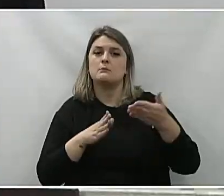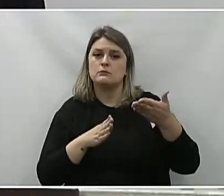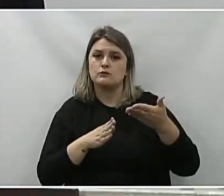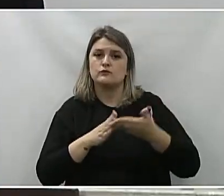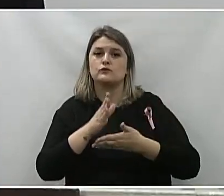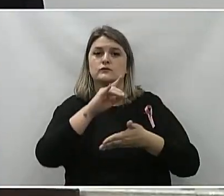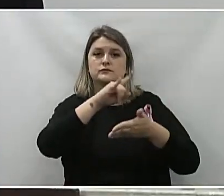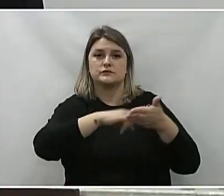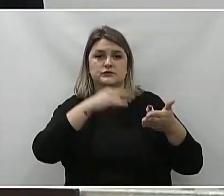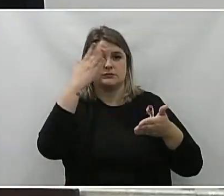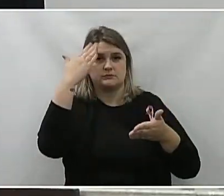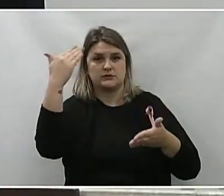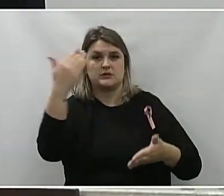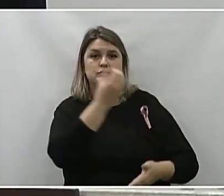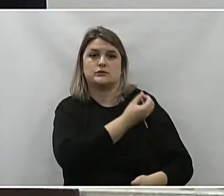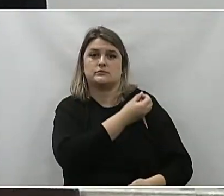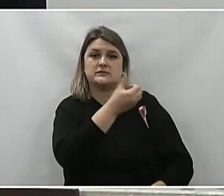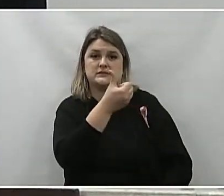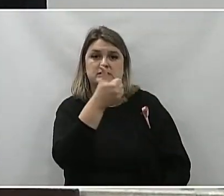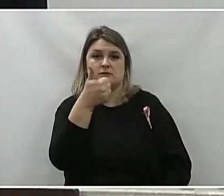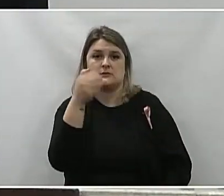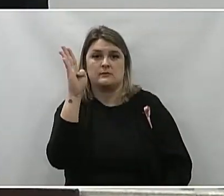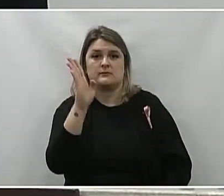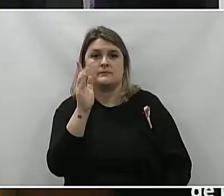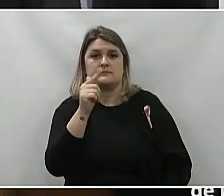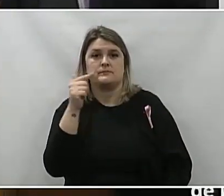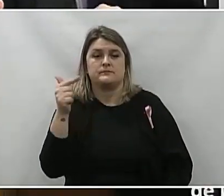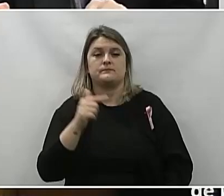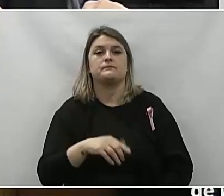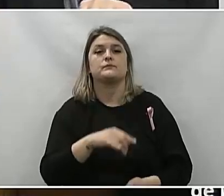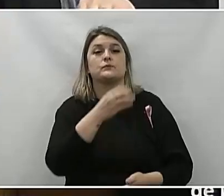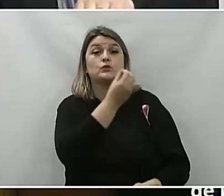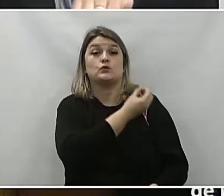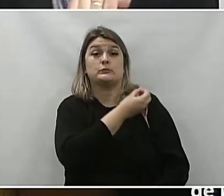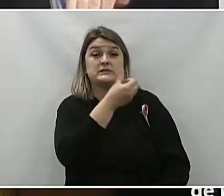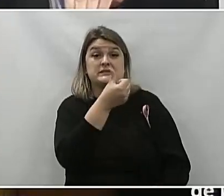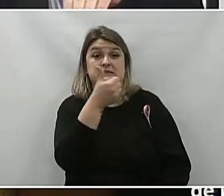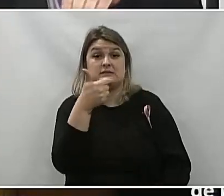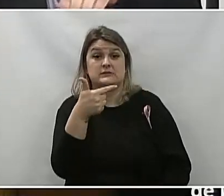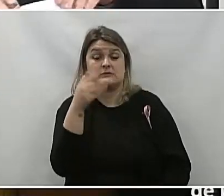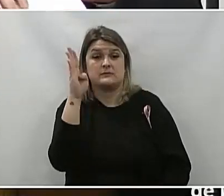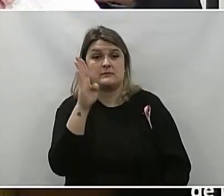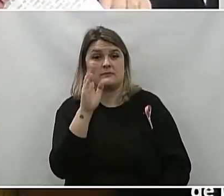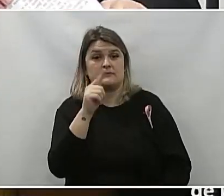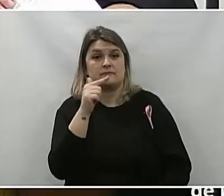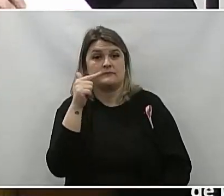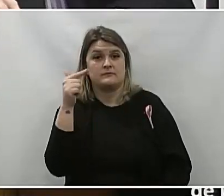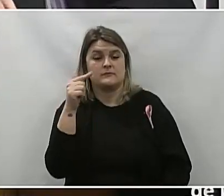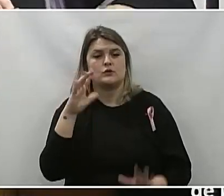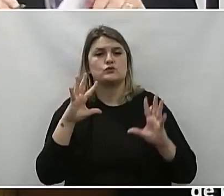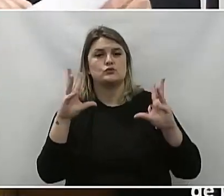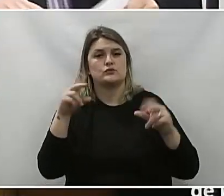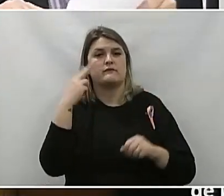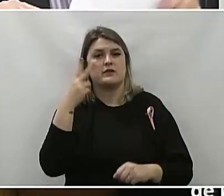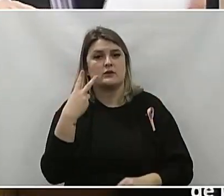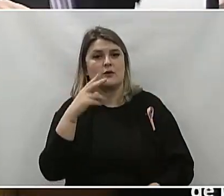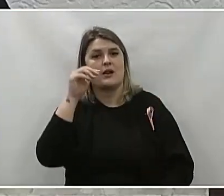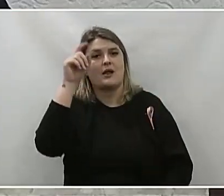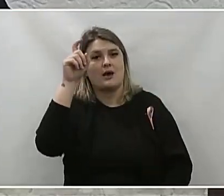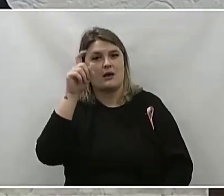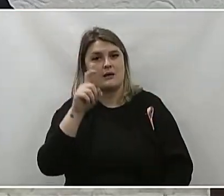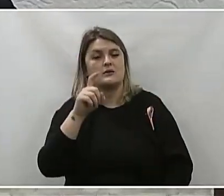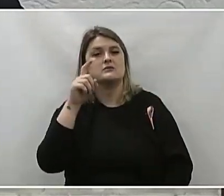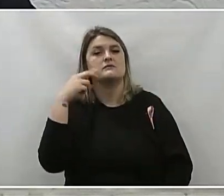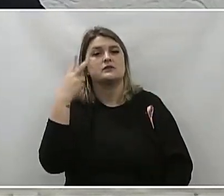aprovado a noção de número 61 de 2022 número 62 de 2022 dos vereadores Alex